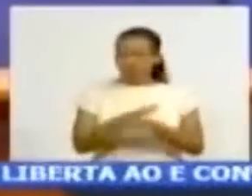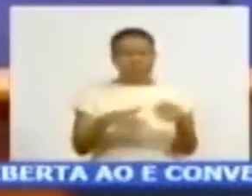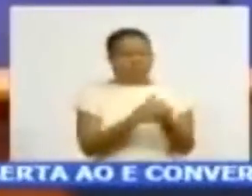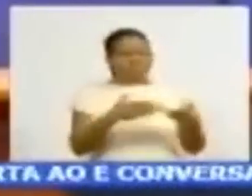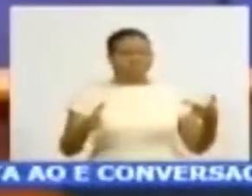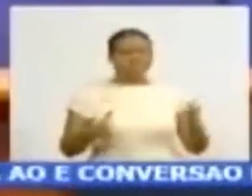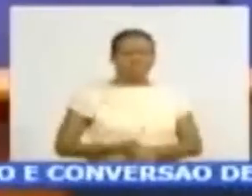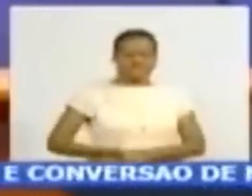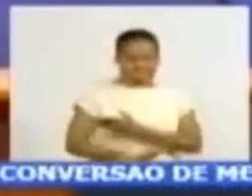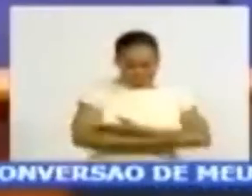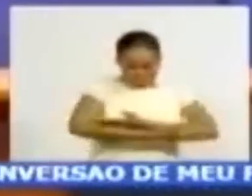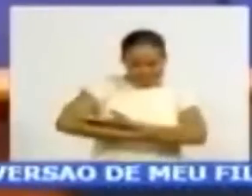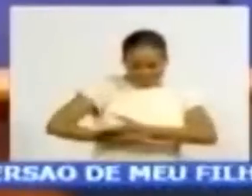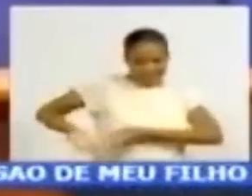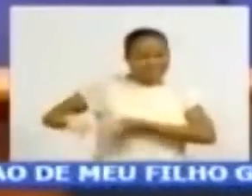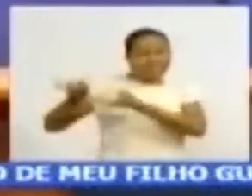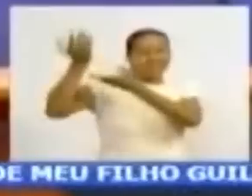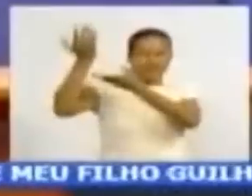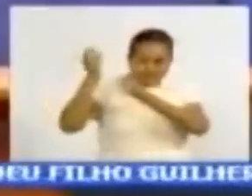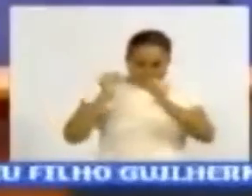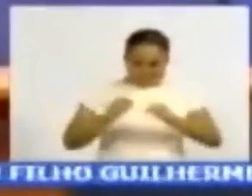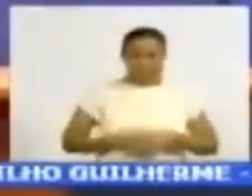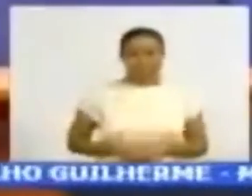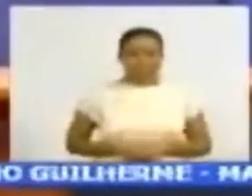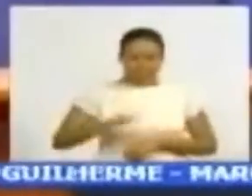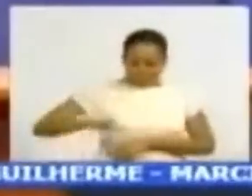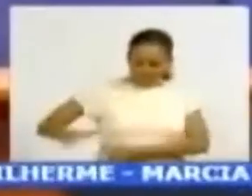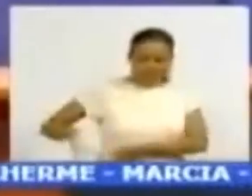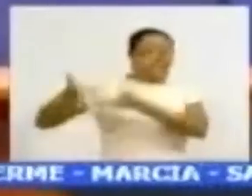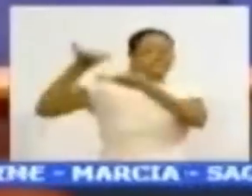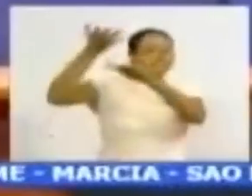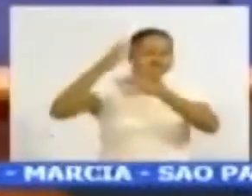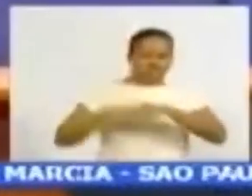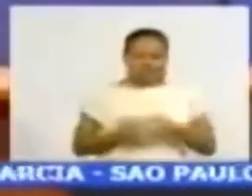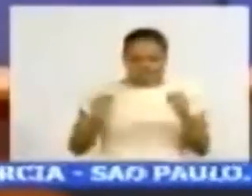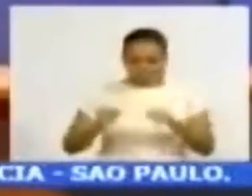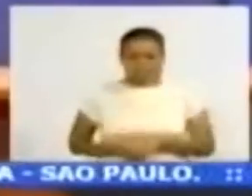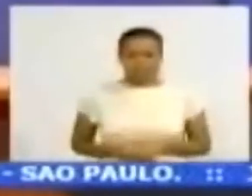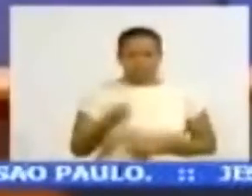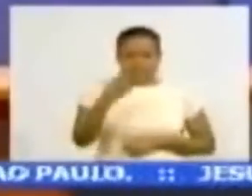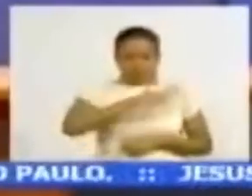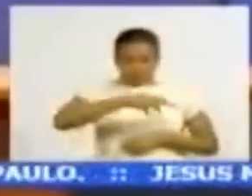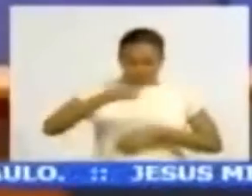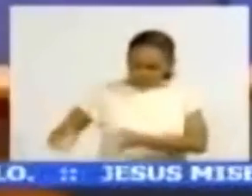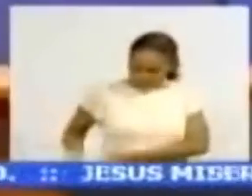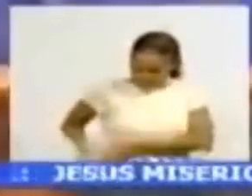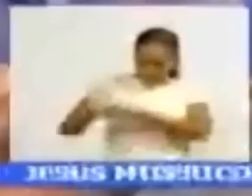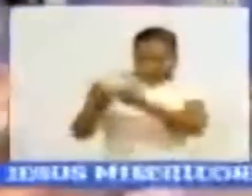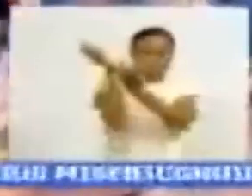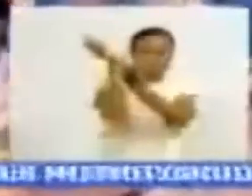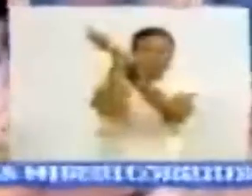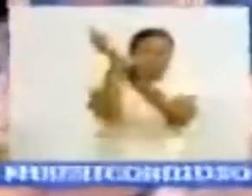Isso, levanta a sua criança. É seu dom mais precioso, certamente. Levante os seus filhos.